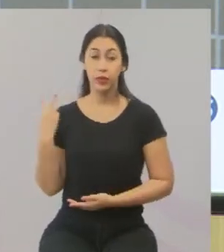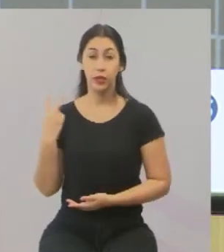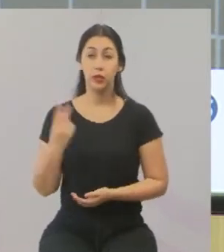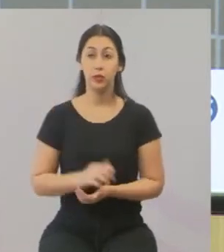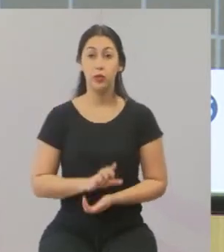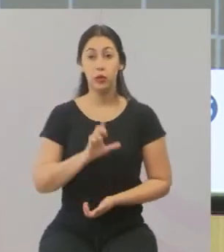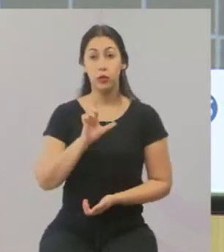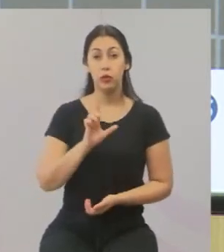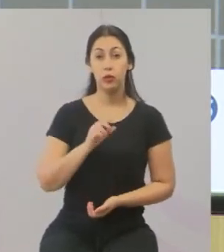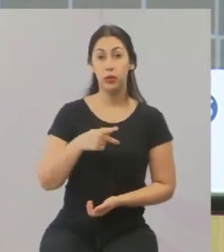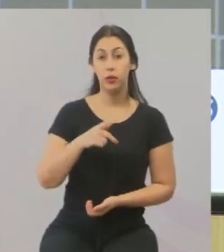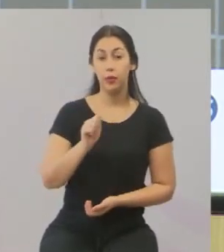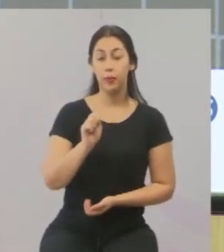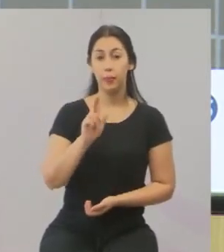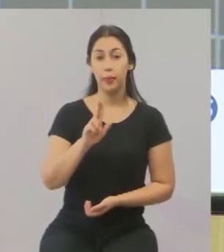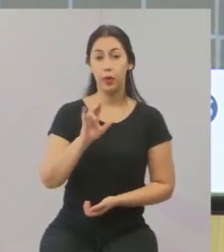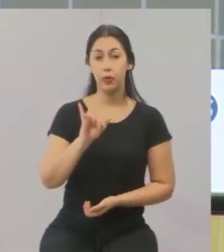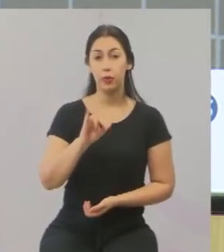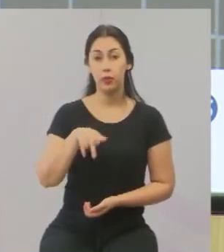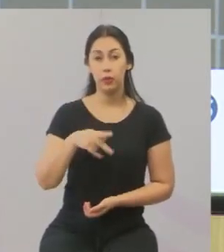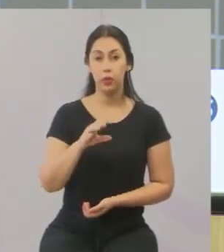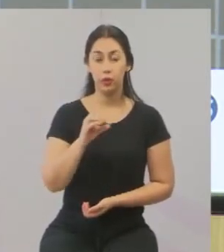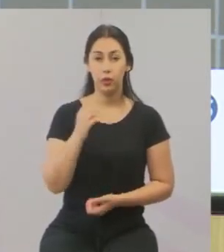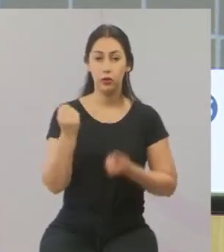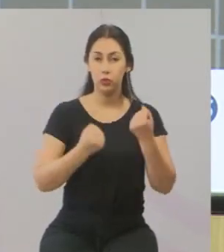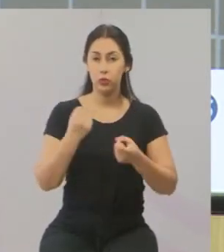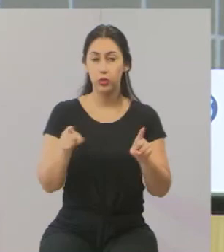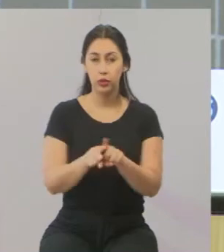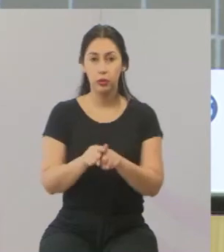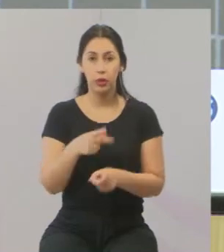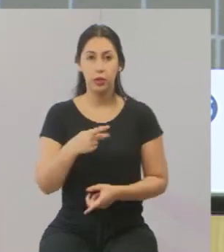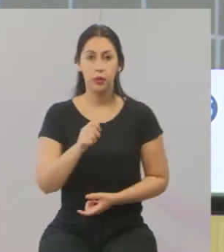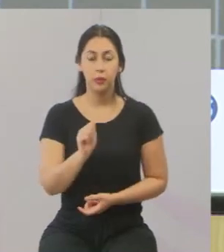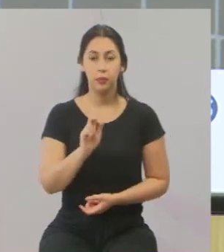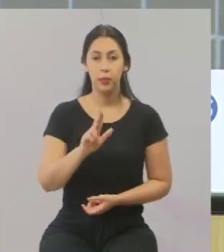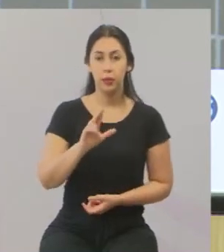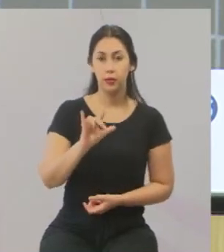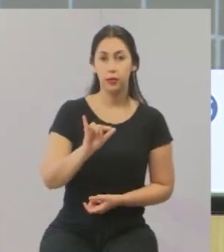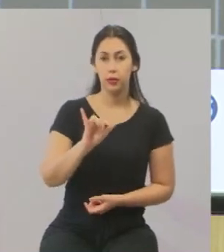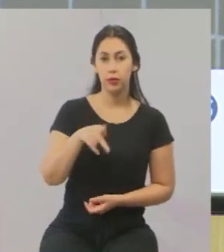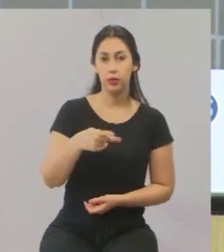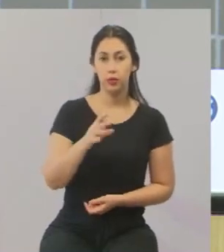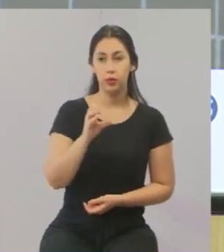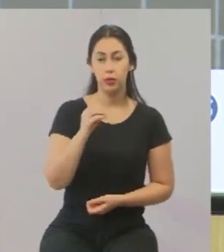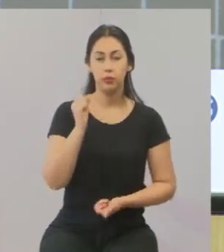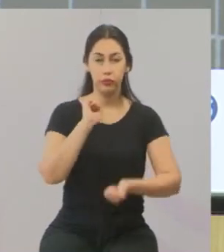vereadores Paulinho dos Condutores e Paulinho do Esporte.